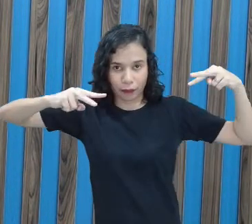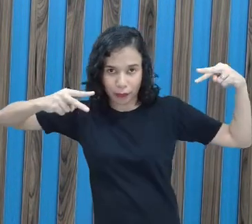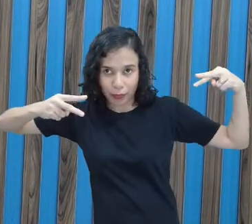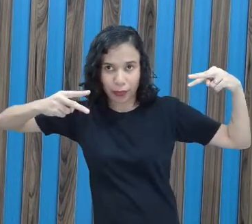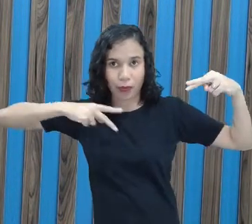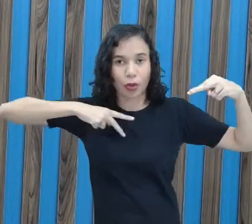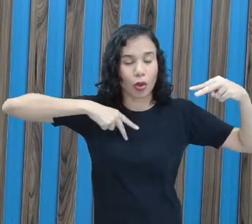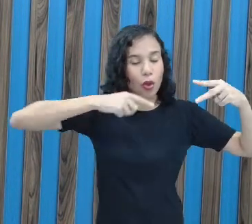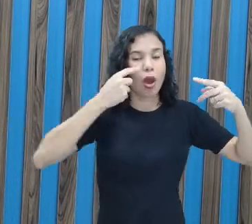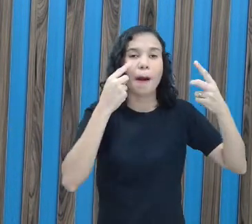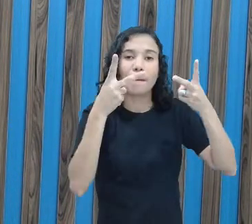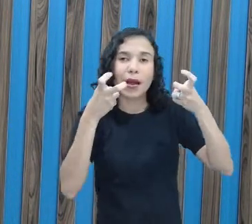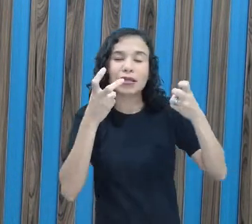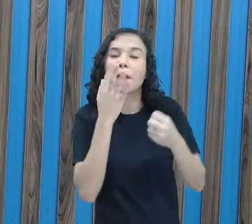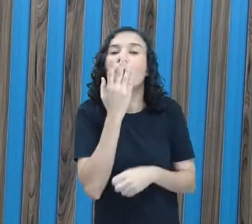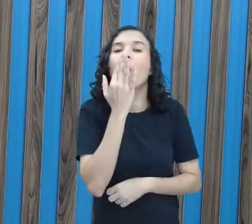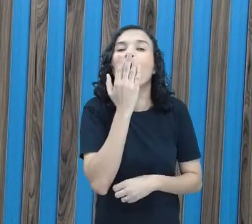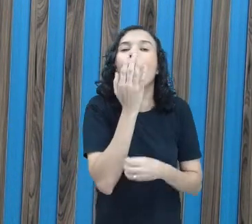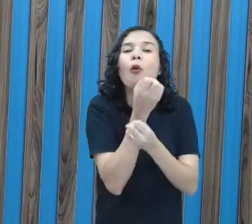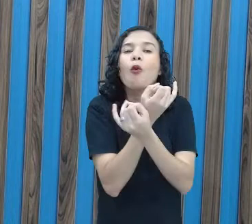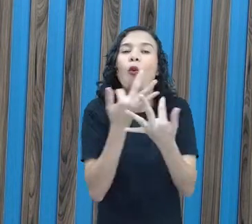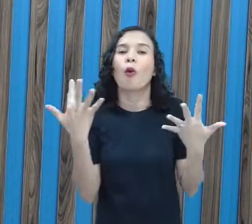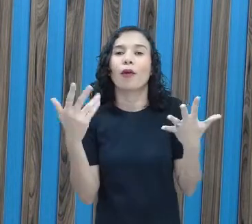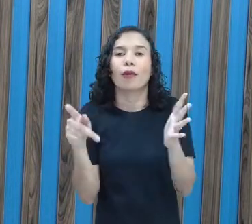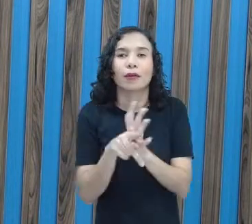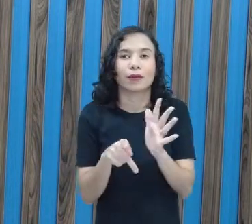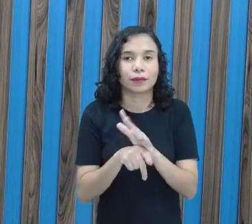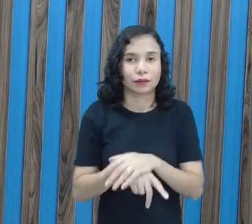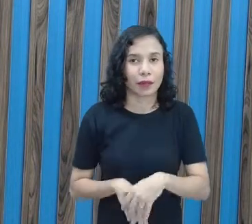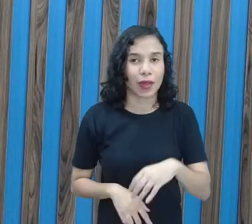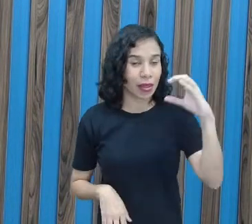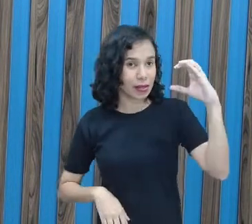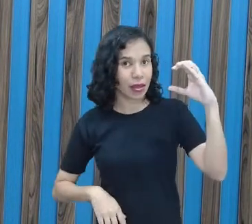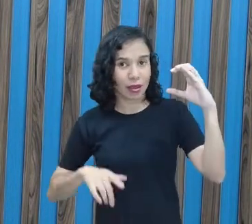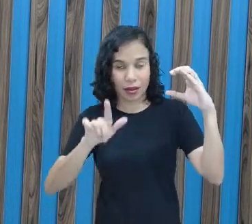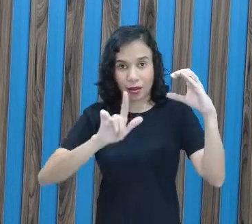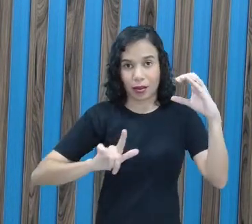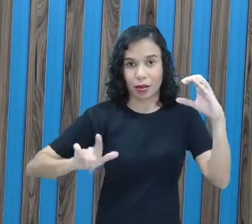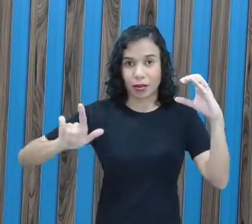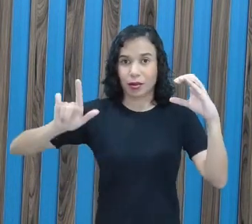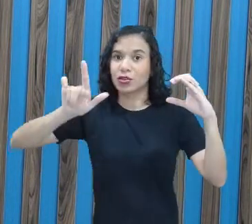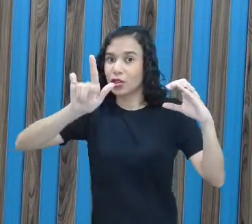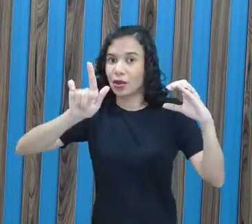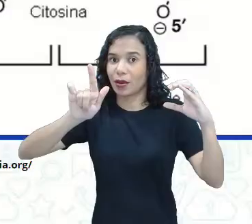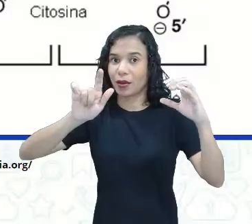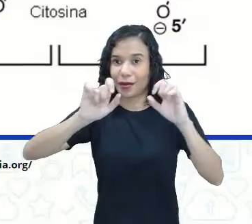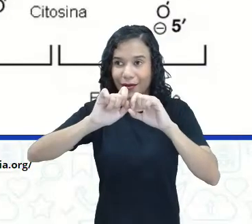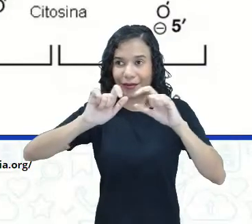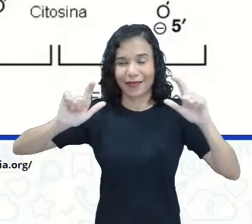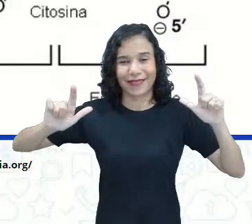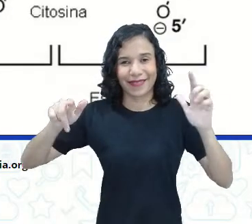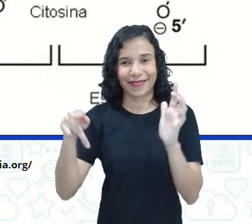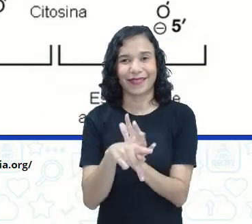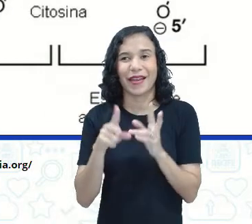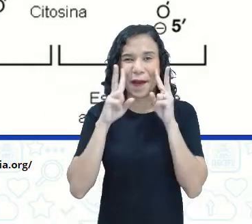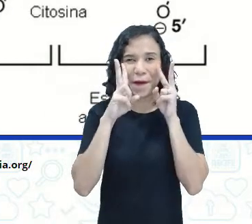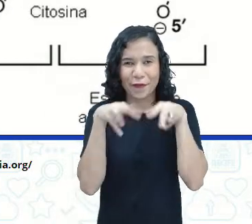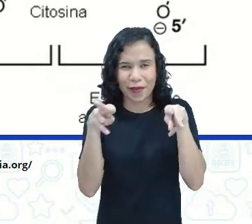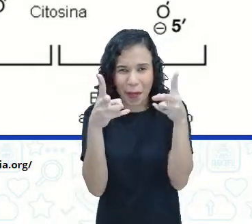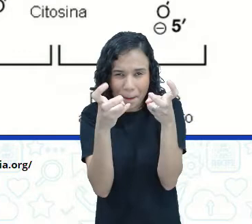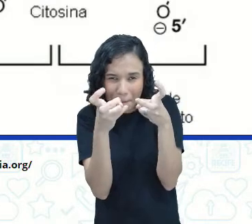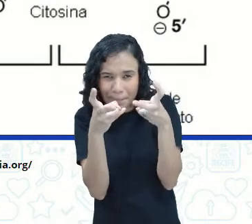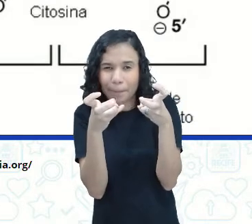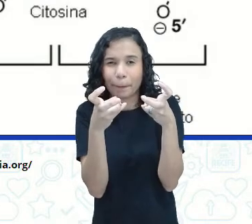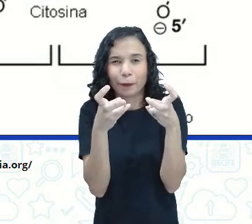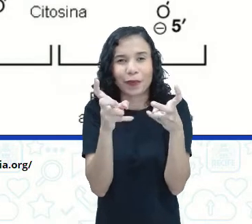no meio a gente vê o colorido, ó. Citosina com guanina. Então joga de novo para eles verem de perto. Olha